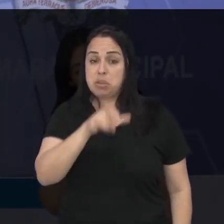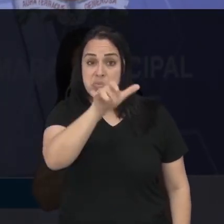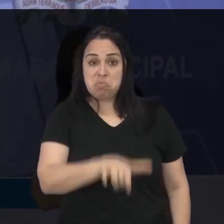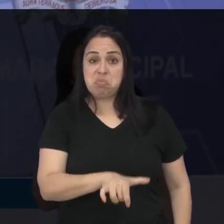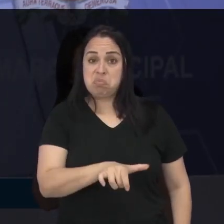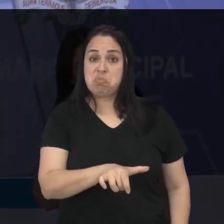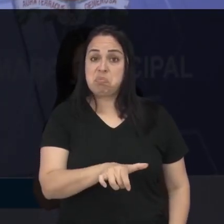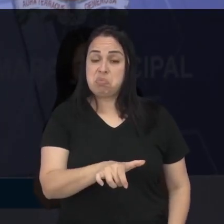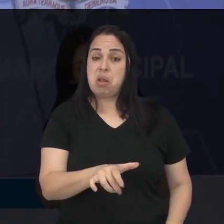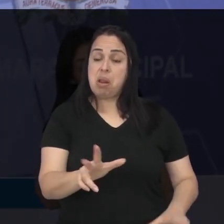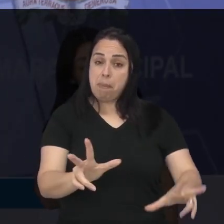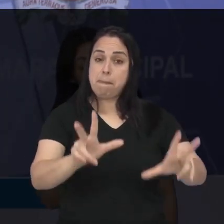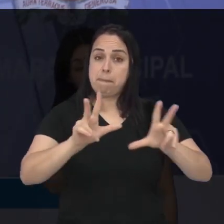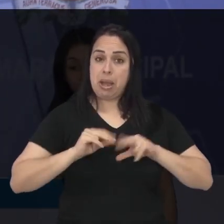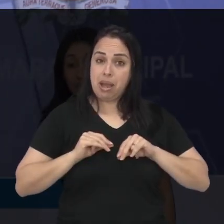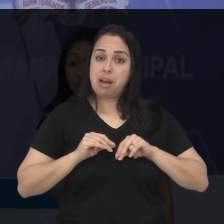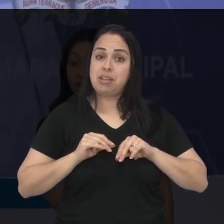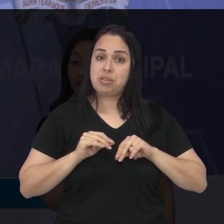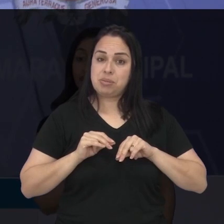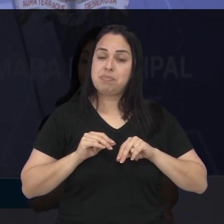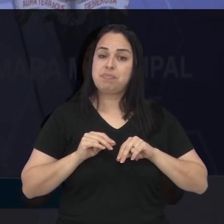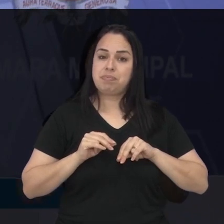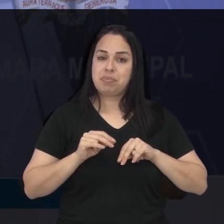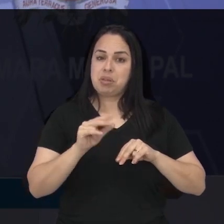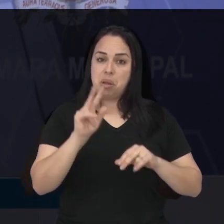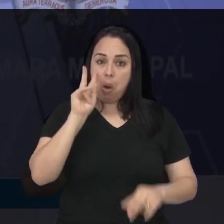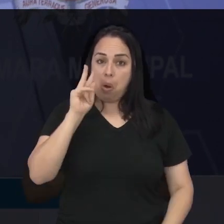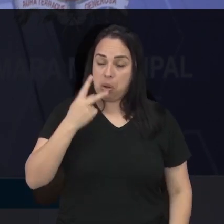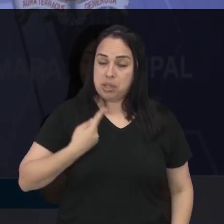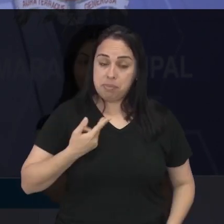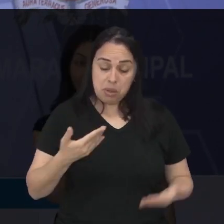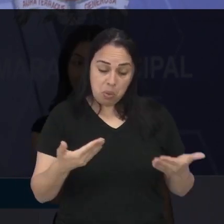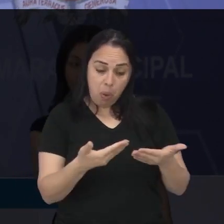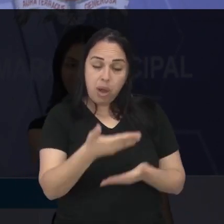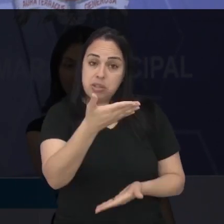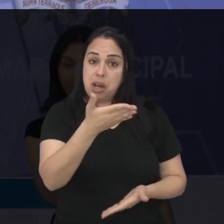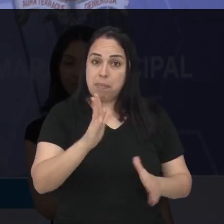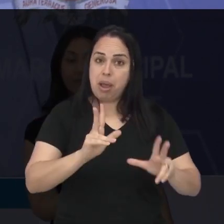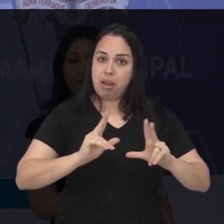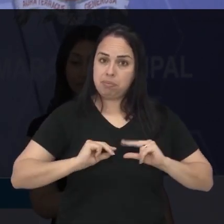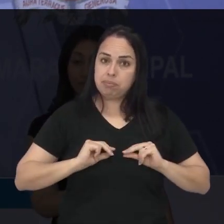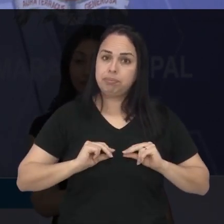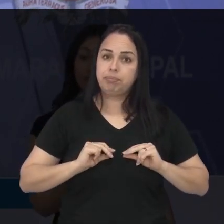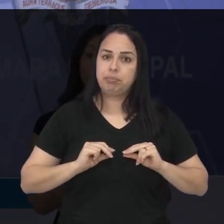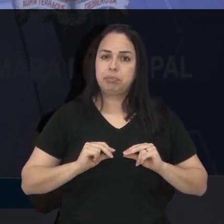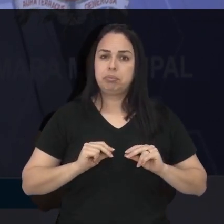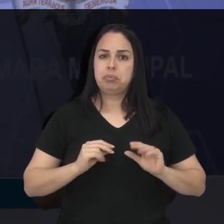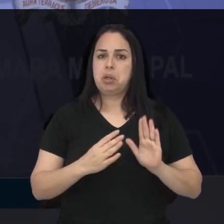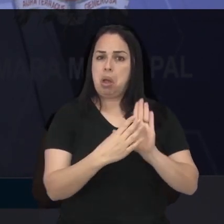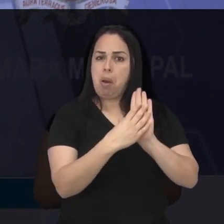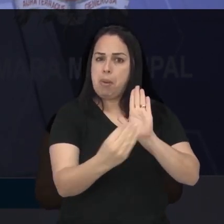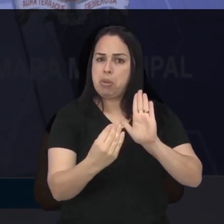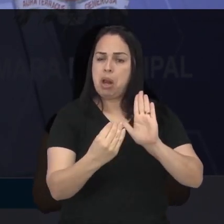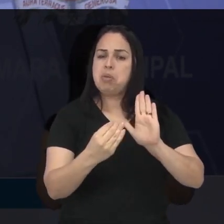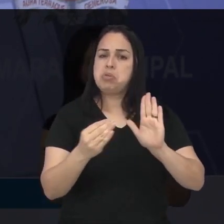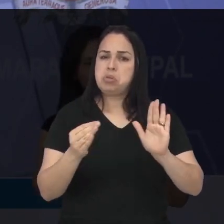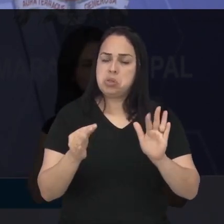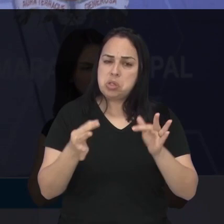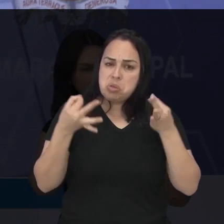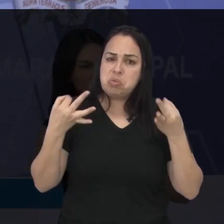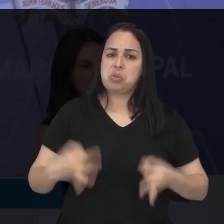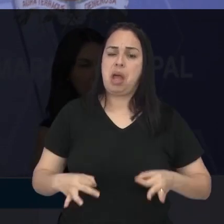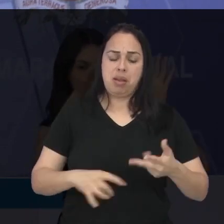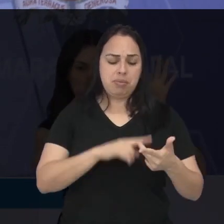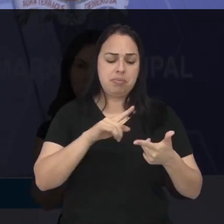de pessoa mais do que merecedora do reconhecimento que hoje se faz, visto que é um exemplo de